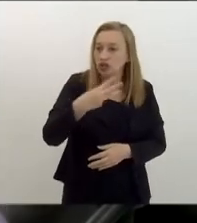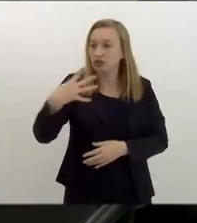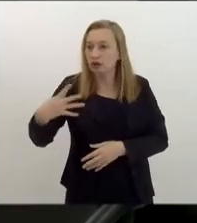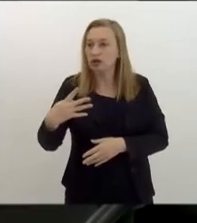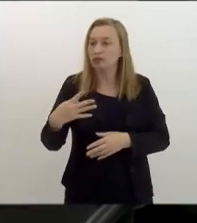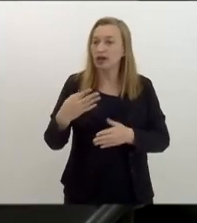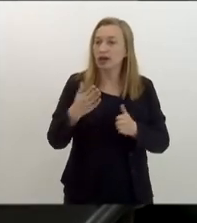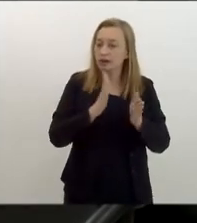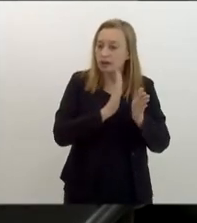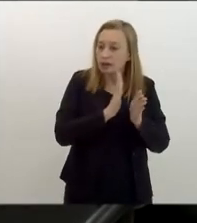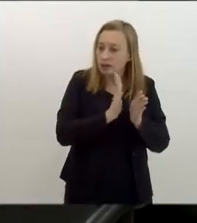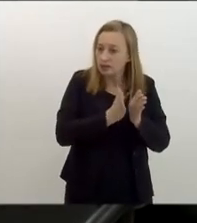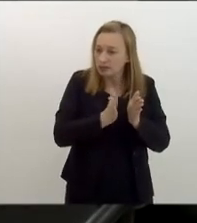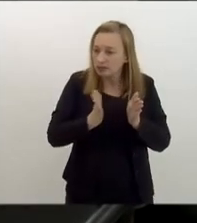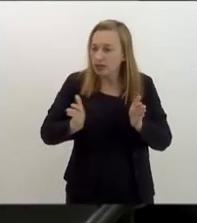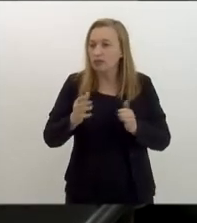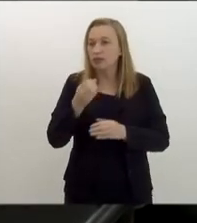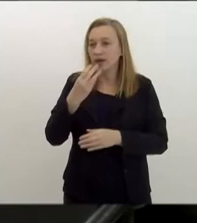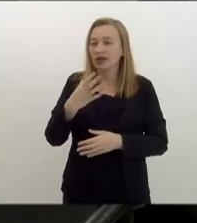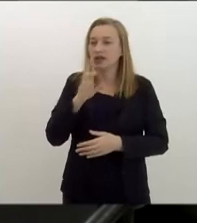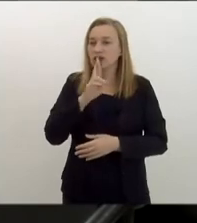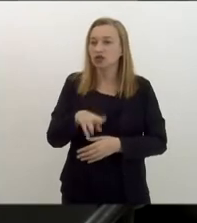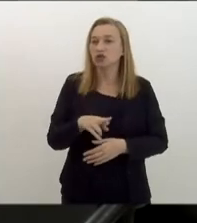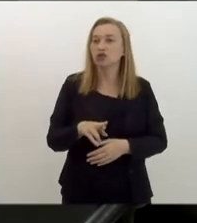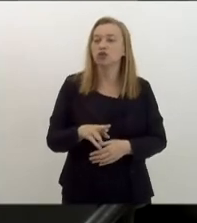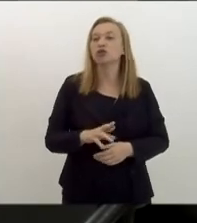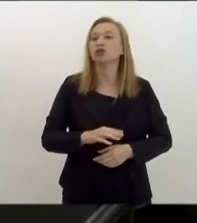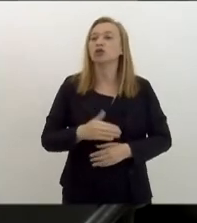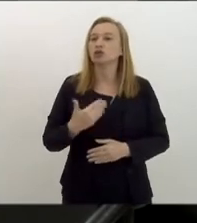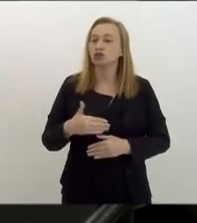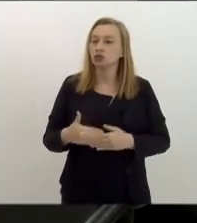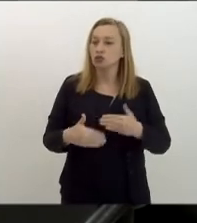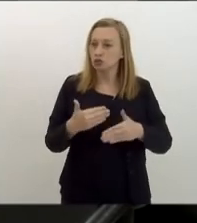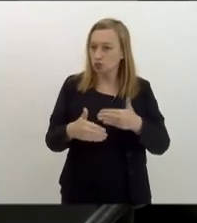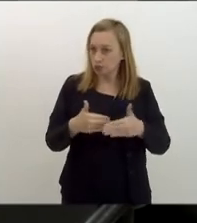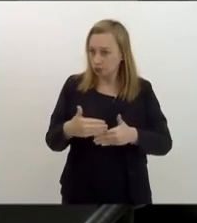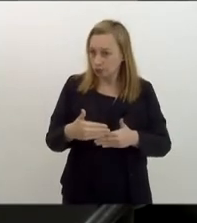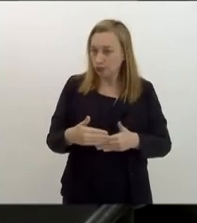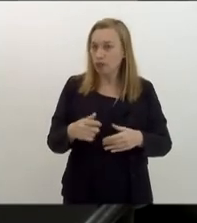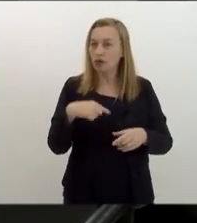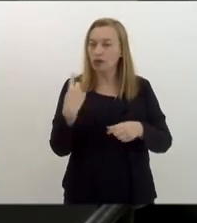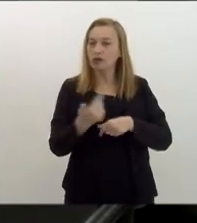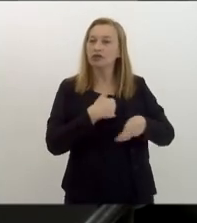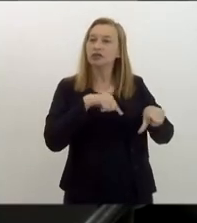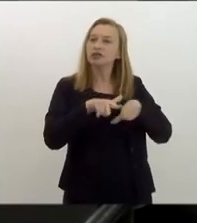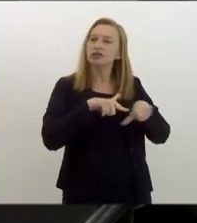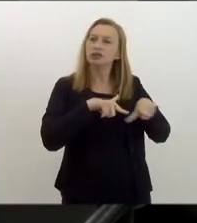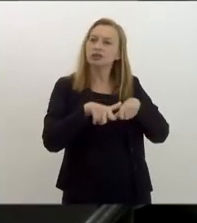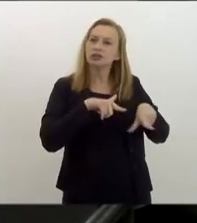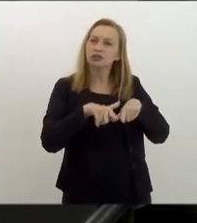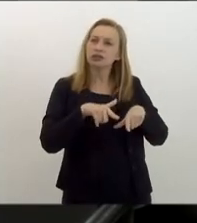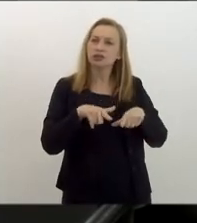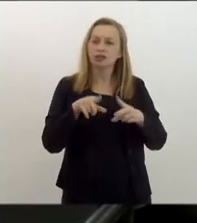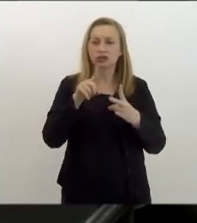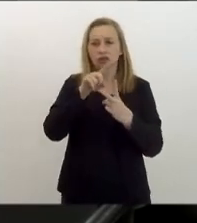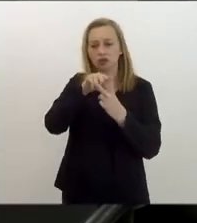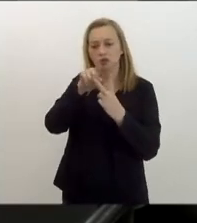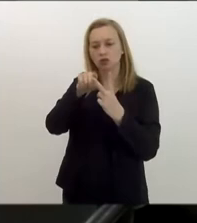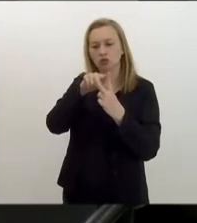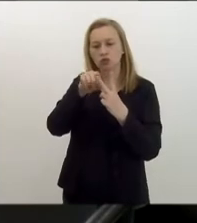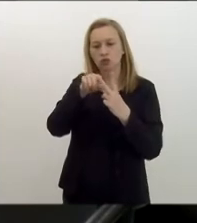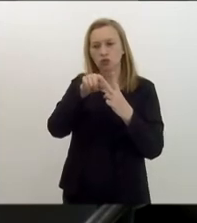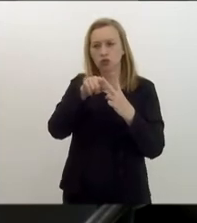resposta do ponto de vista dos próximos passos mostra estamos trabalhando em duas vertentes